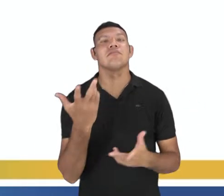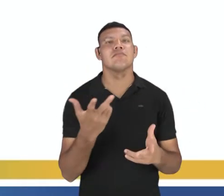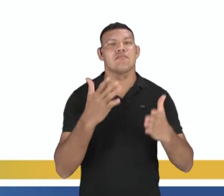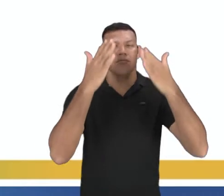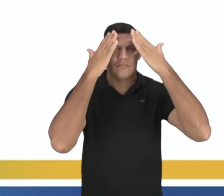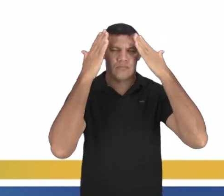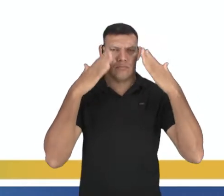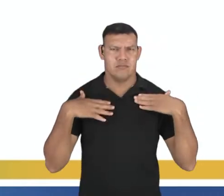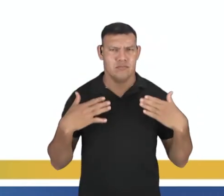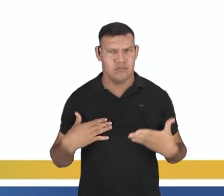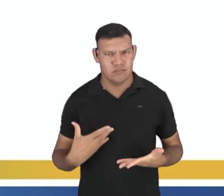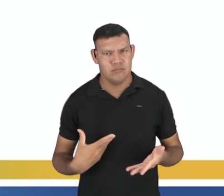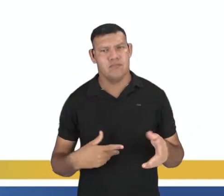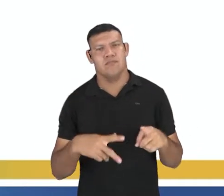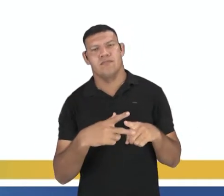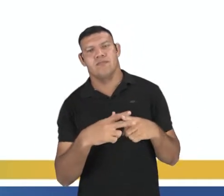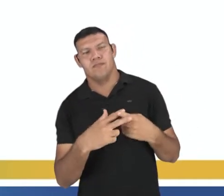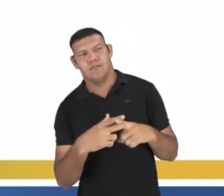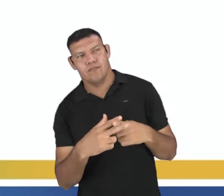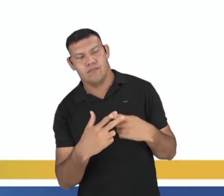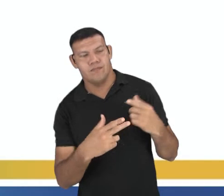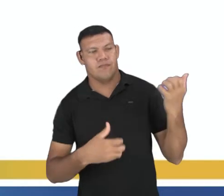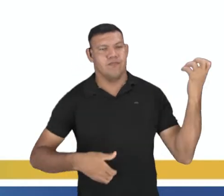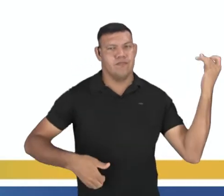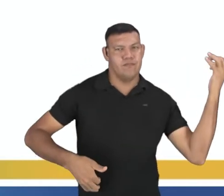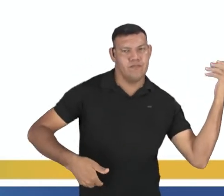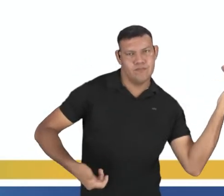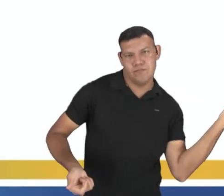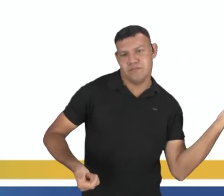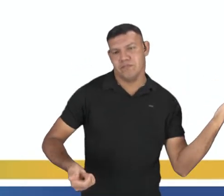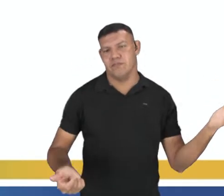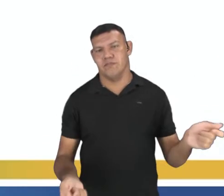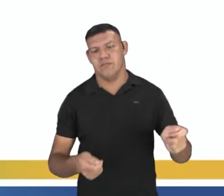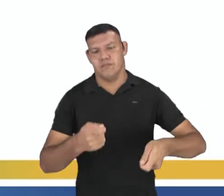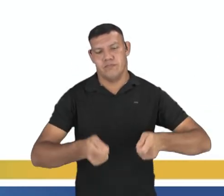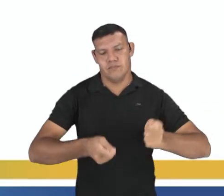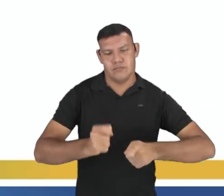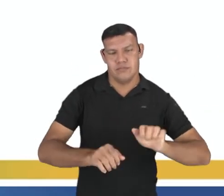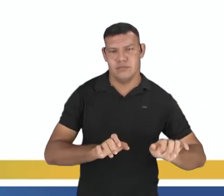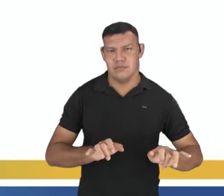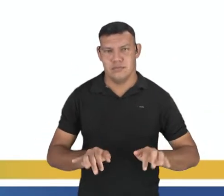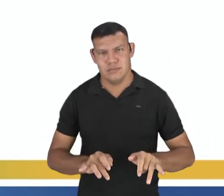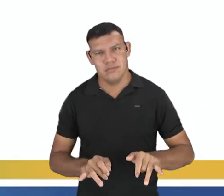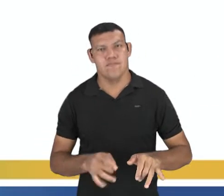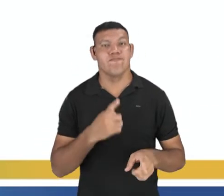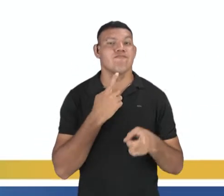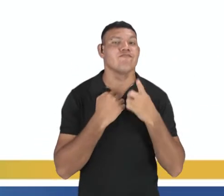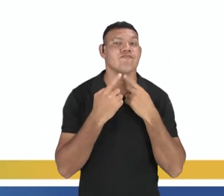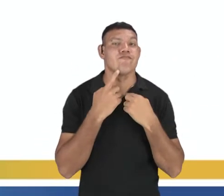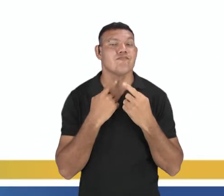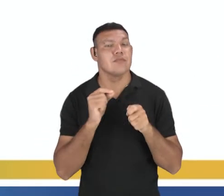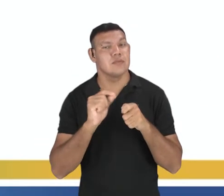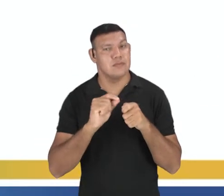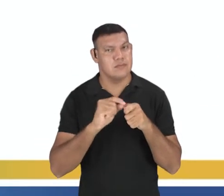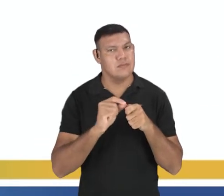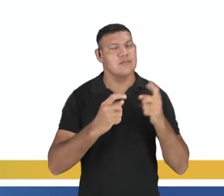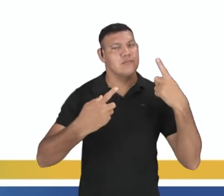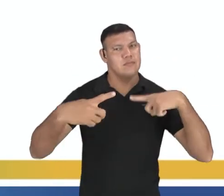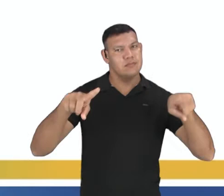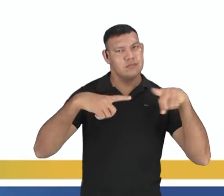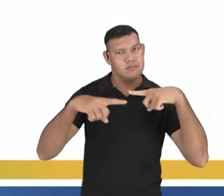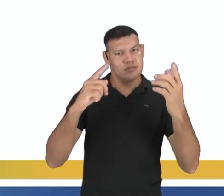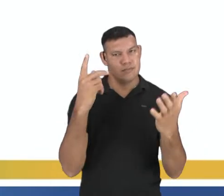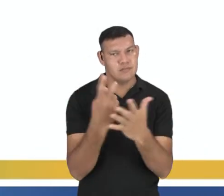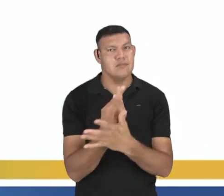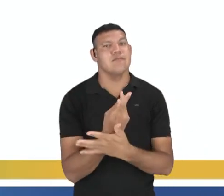corpos de instrumentos musicais emanam sons de acordo com a vontade de quem os produz a música